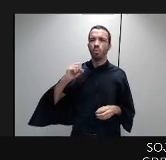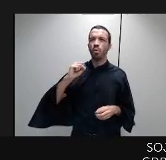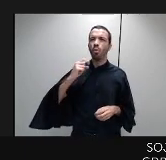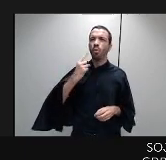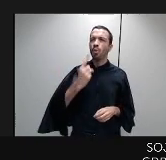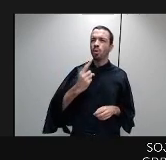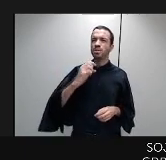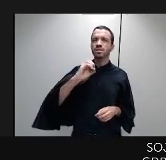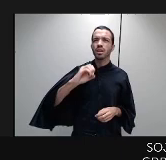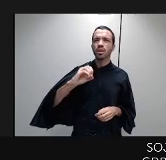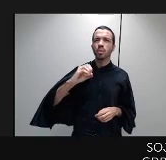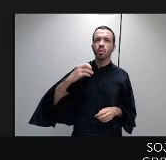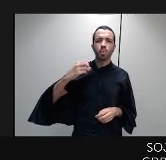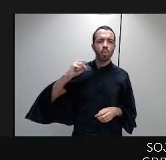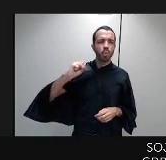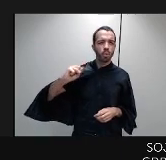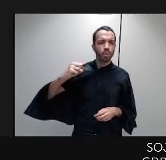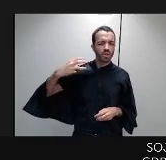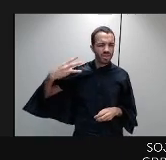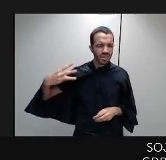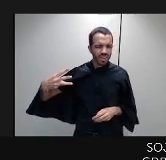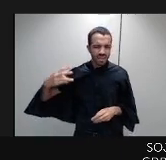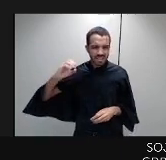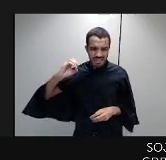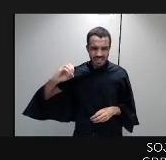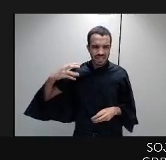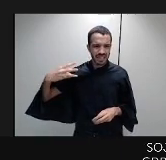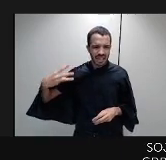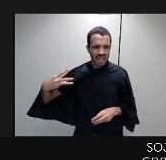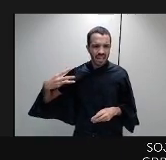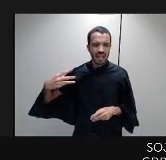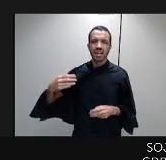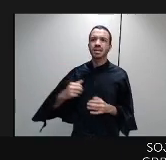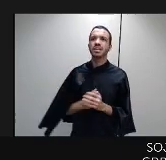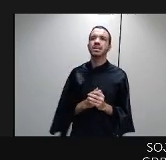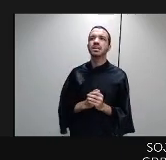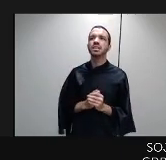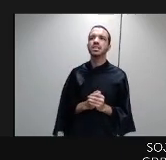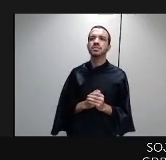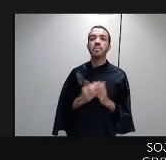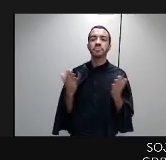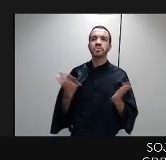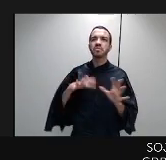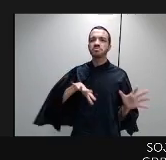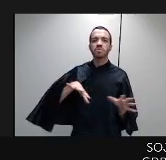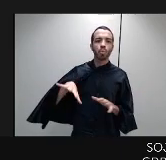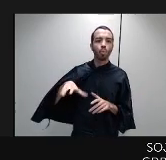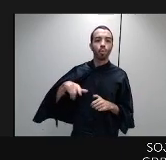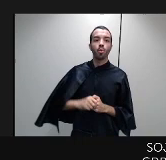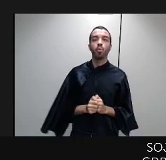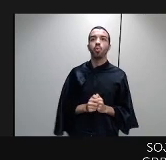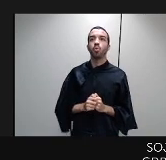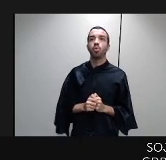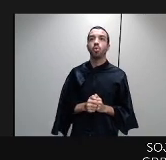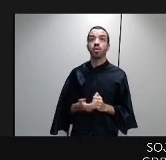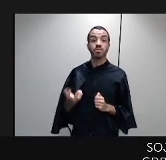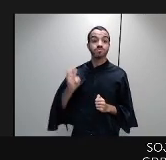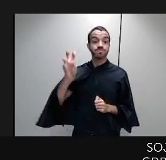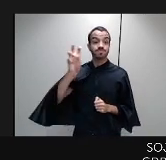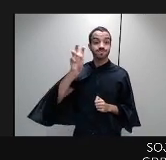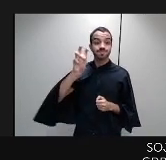o feito foi retirado de pauta pelo relator isso vamos agora para o item sim